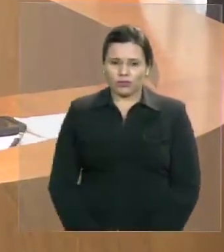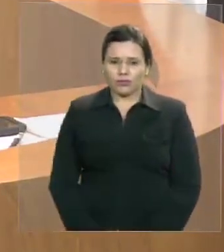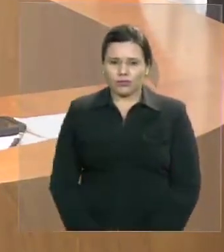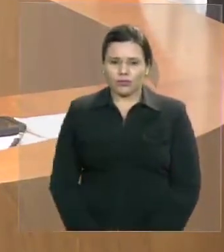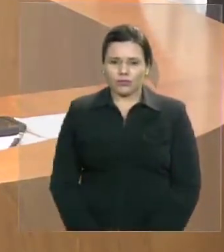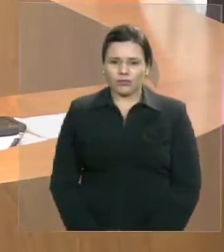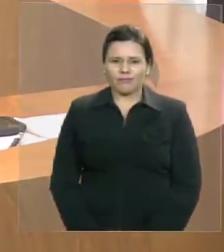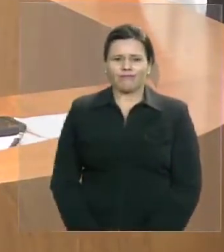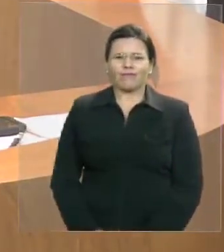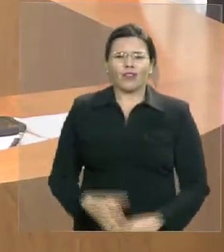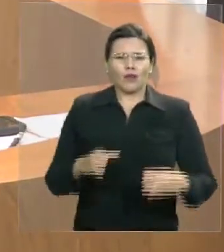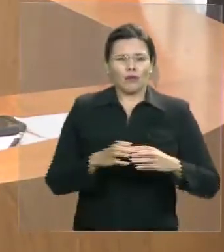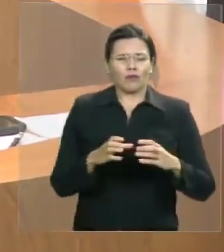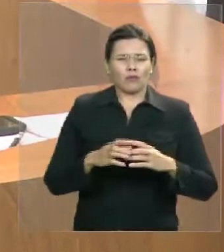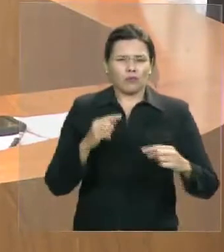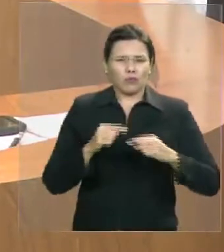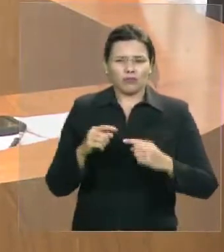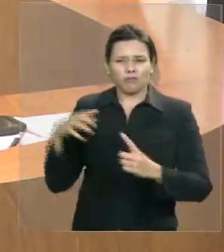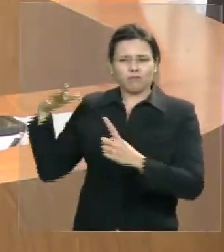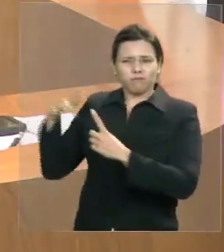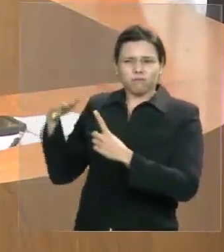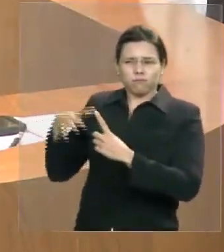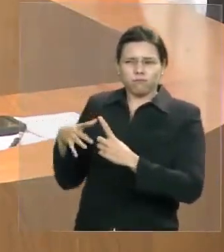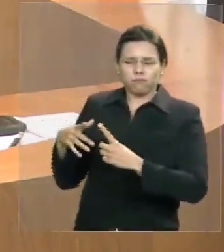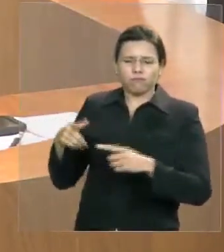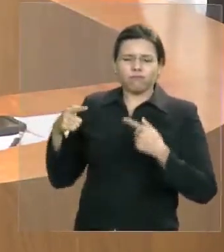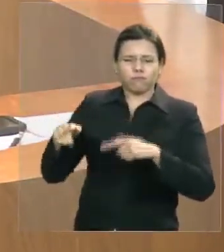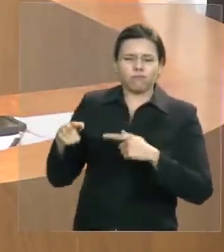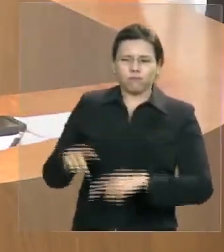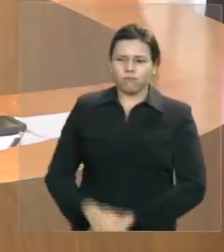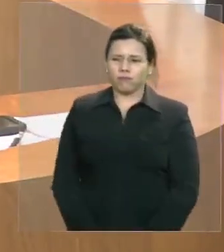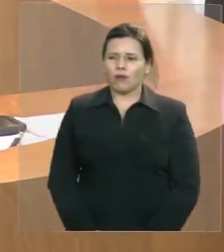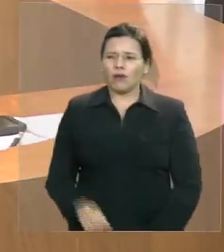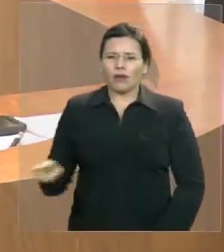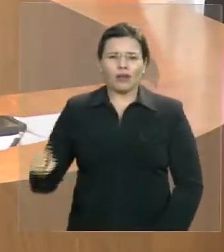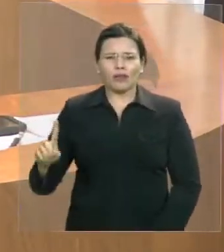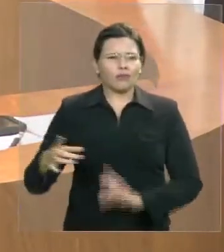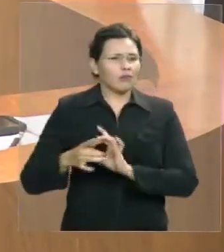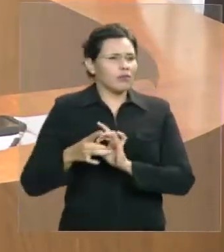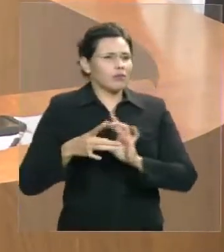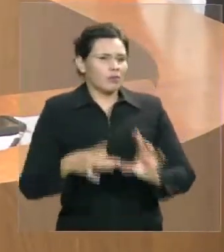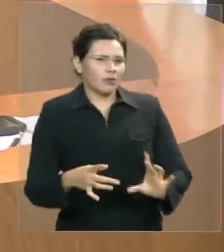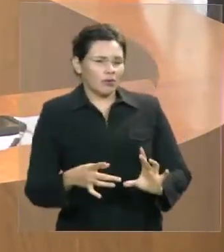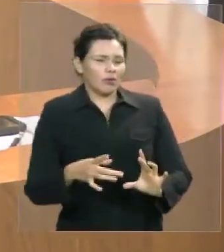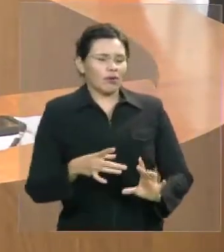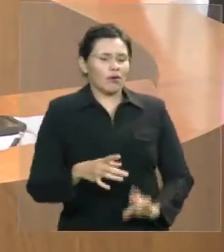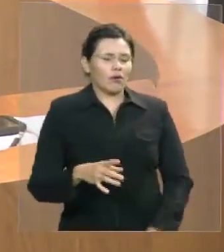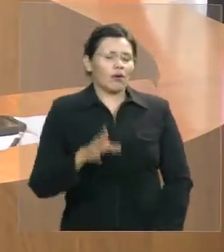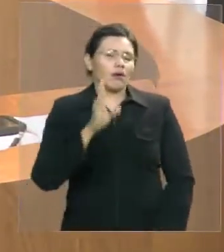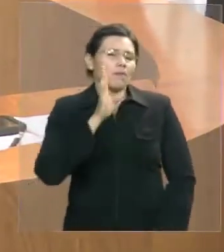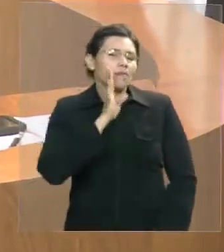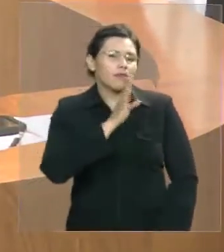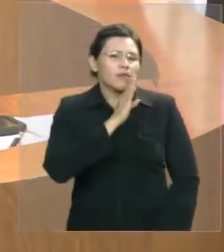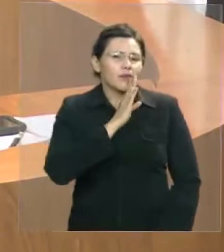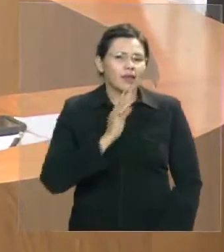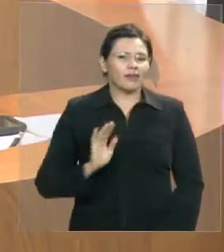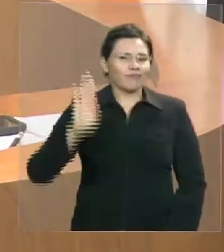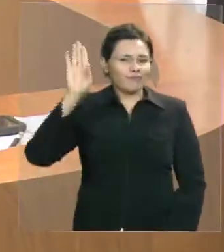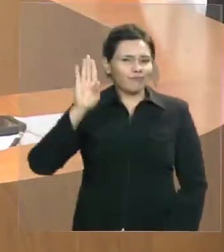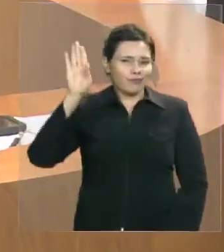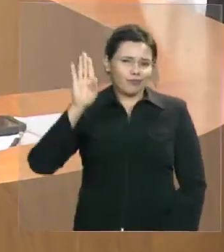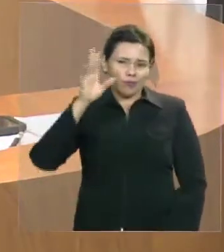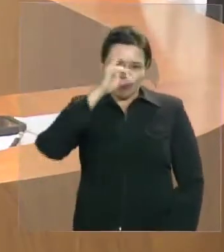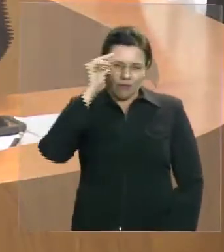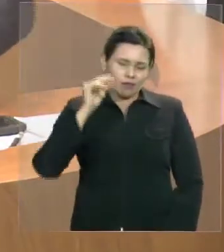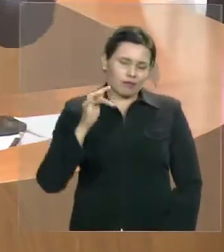municipais em nossa capital. Aí chama ele de autoritário, que ele não convenciona o partido, não bota em votação,